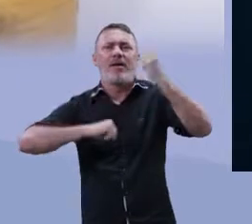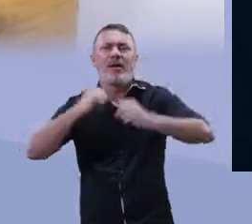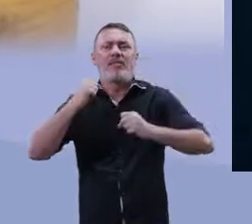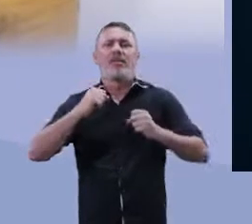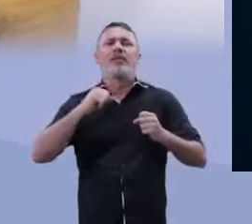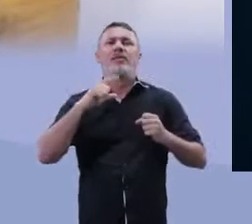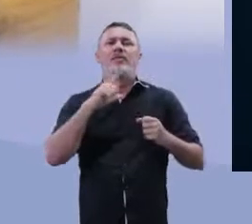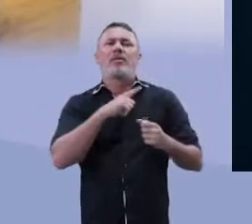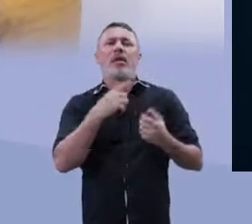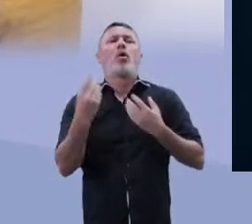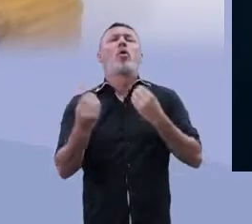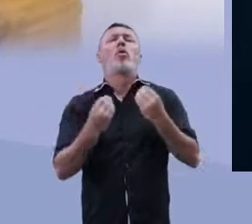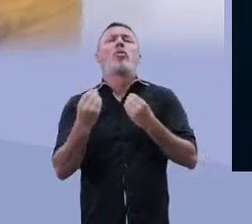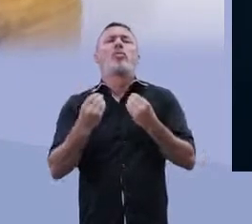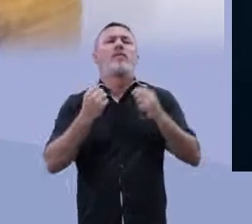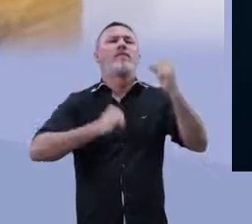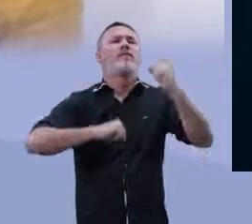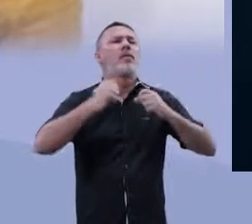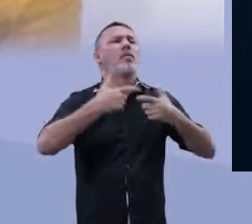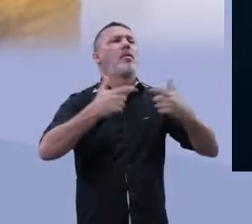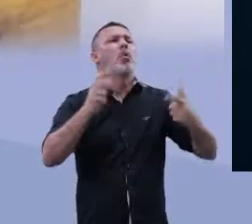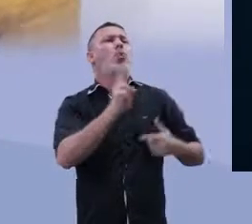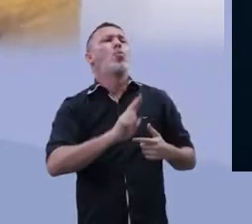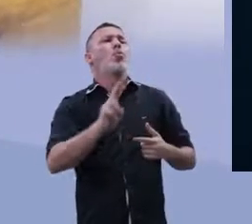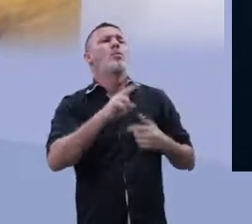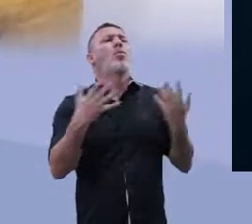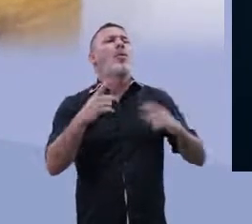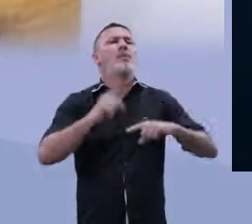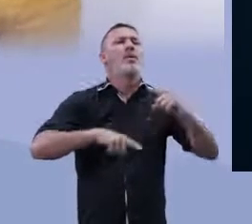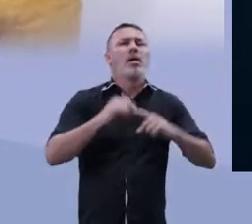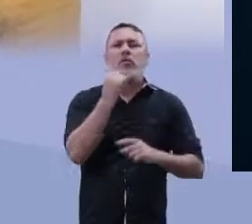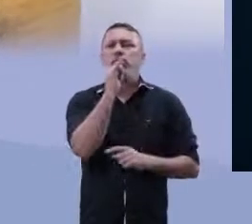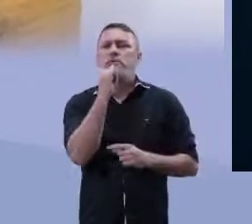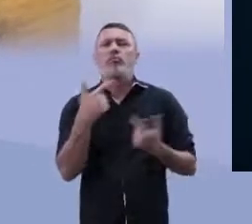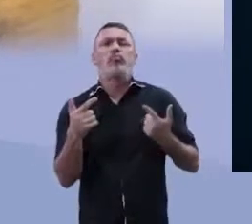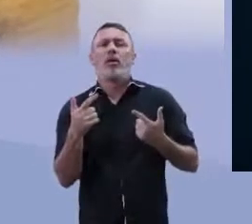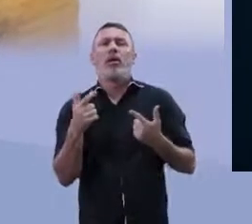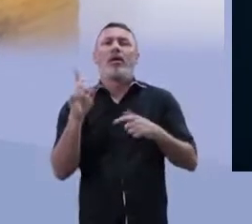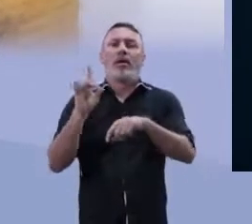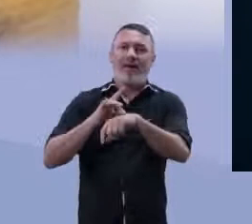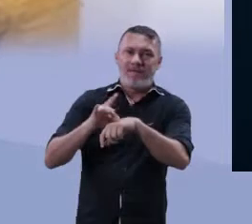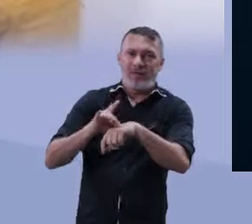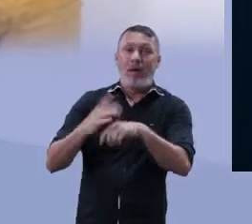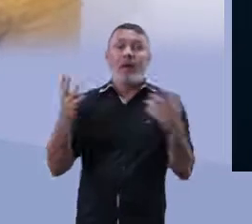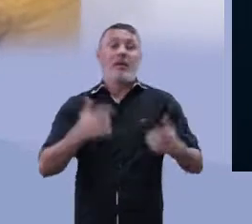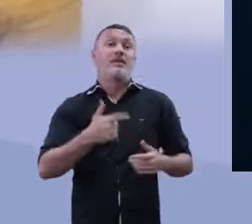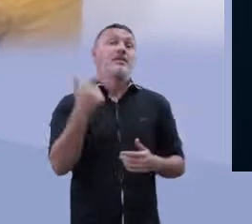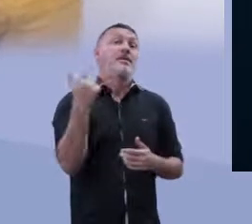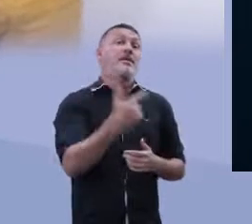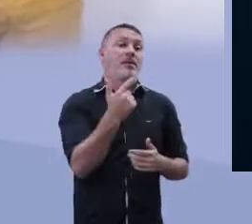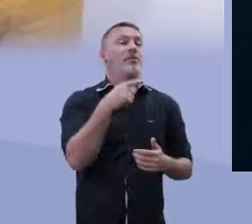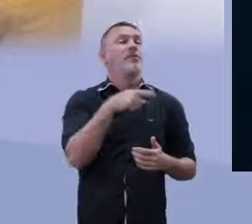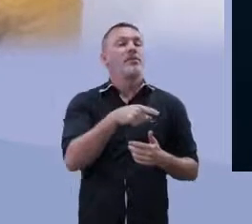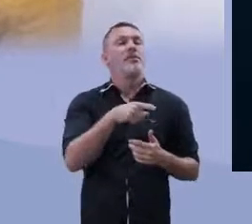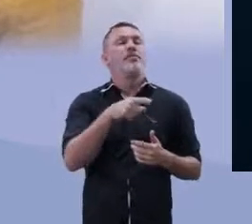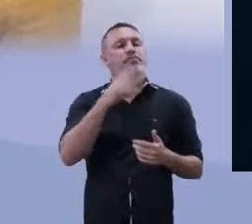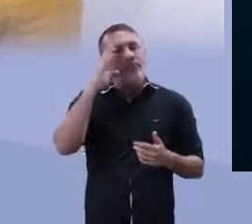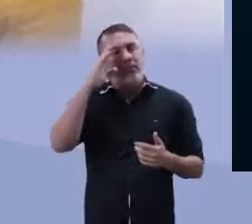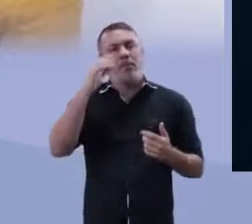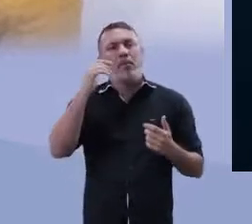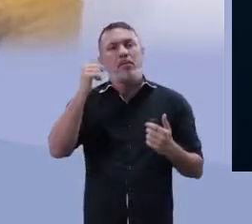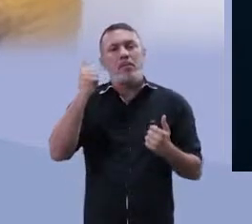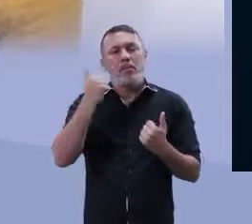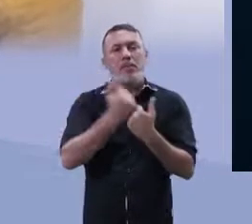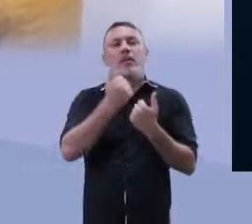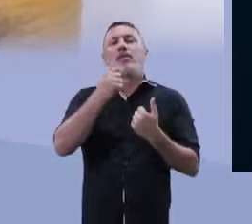se instalar essas indústrias. E aí, com isso, essa nossa segunda revolução industrial, ela é marcada